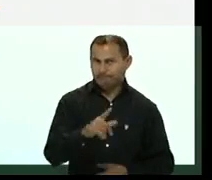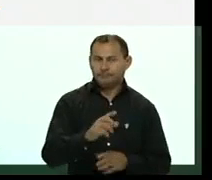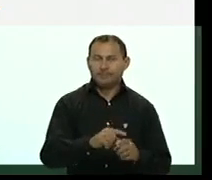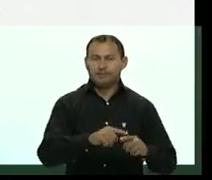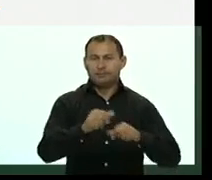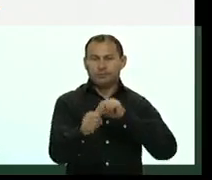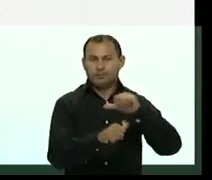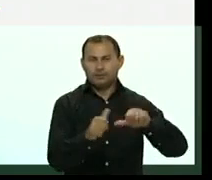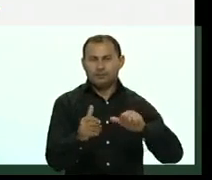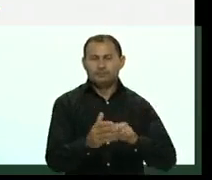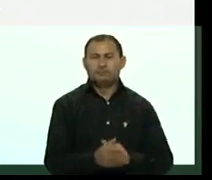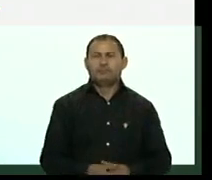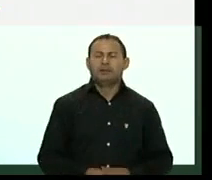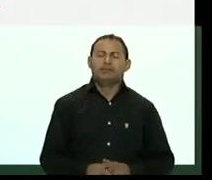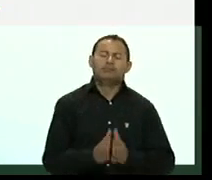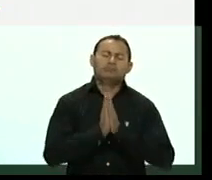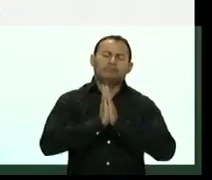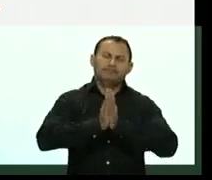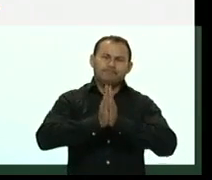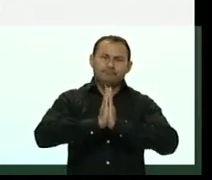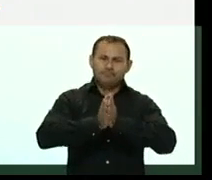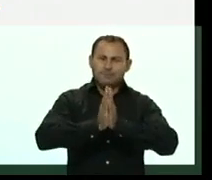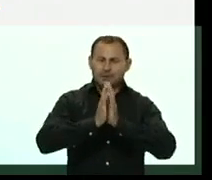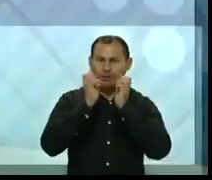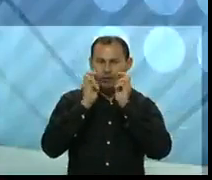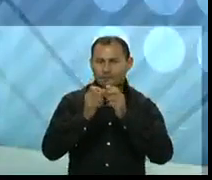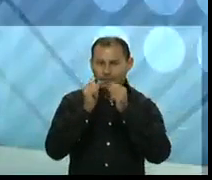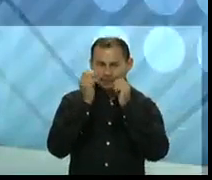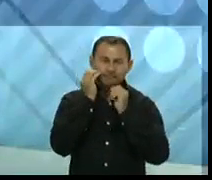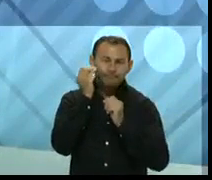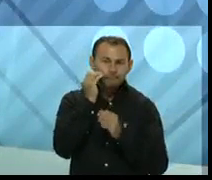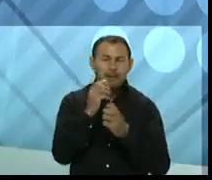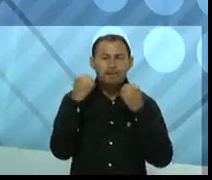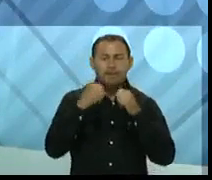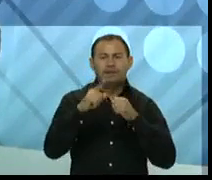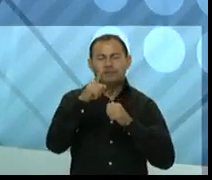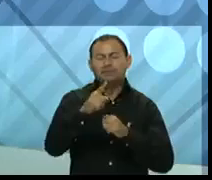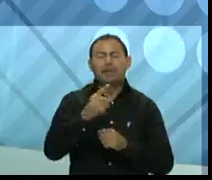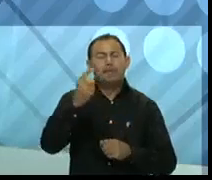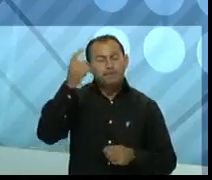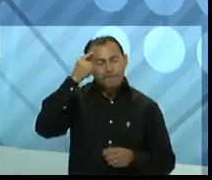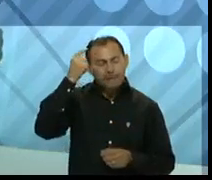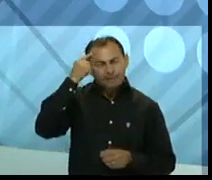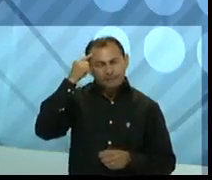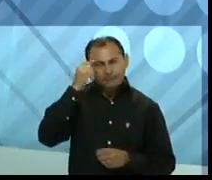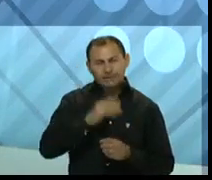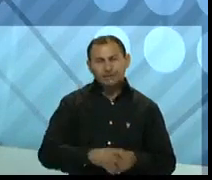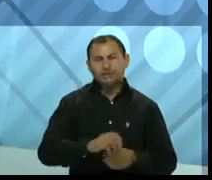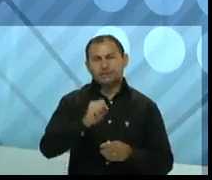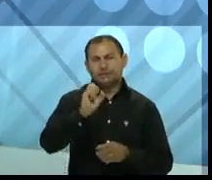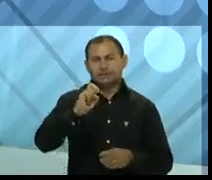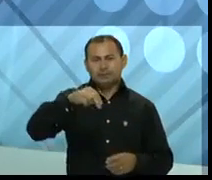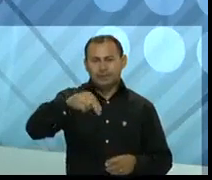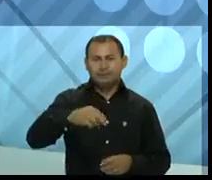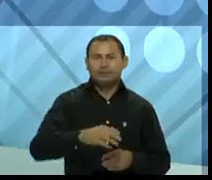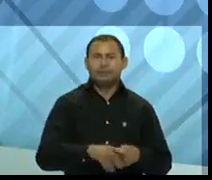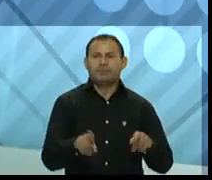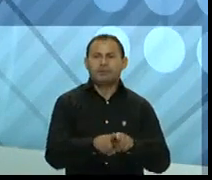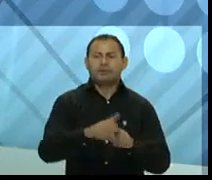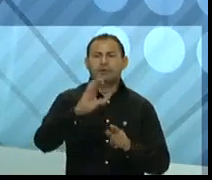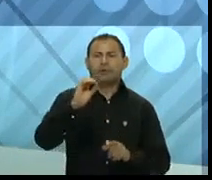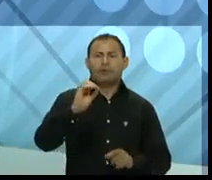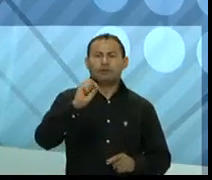salto. Pelo amor de Deus, olha lá, vamos nos atentar. Eu preciso que você pense em relação a esse seno, a esse